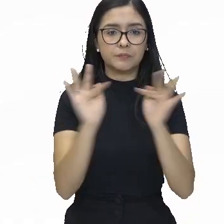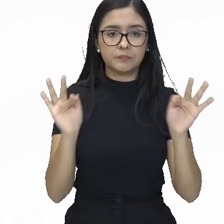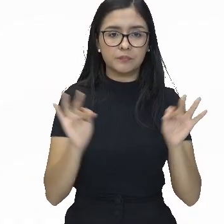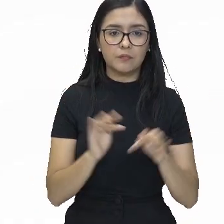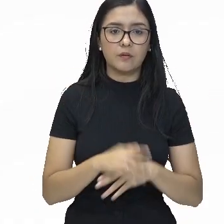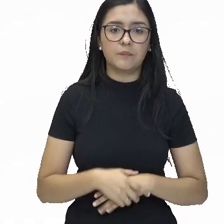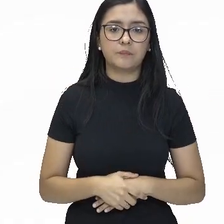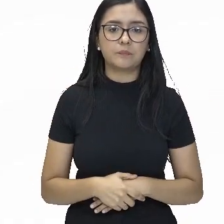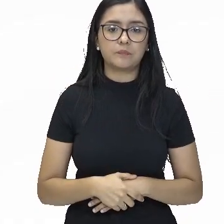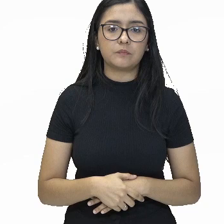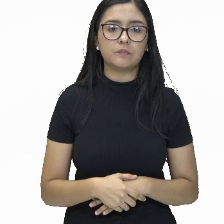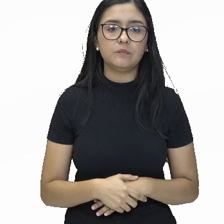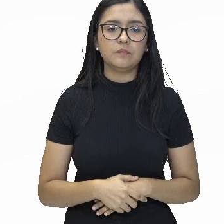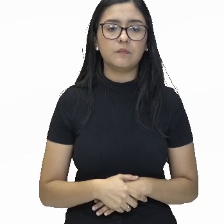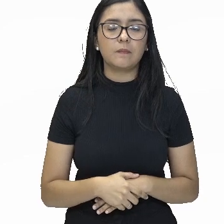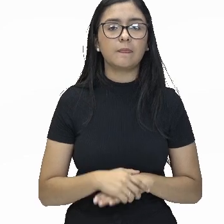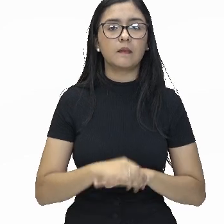aí,